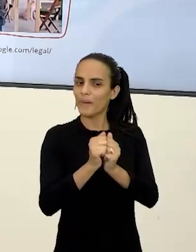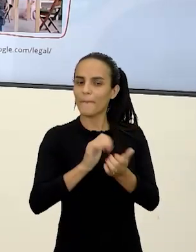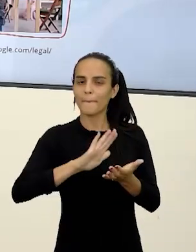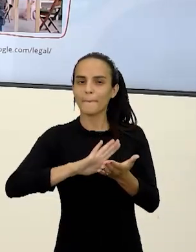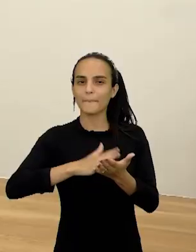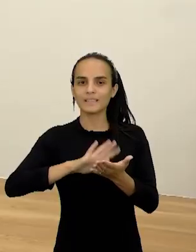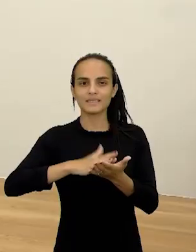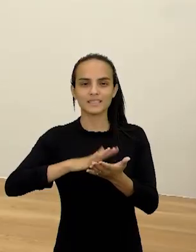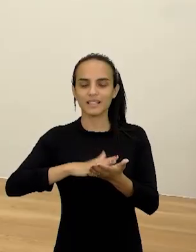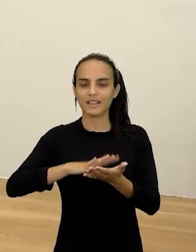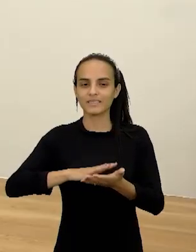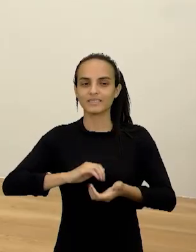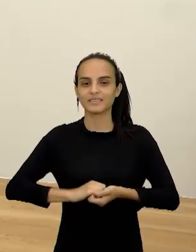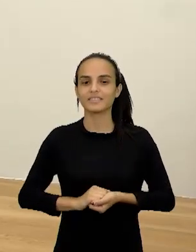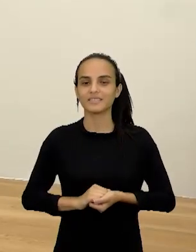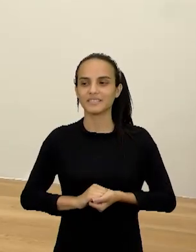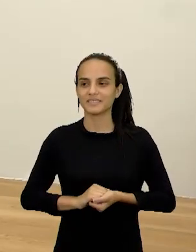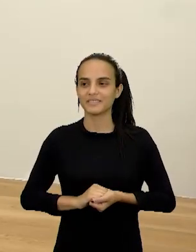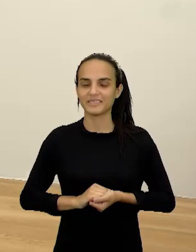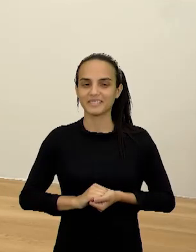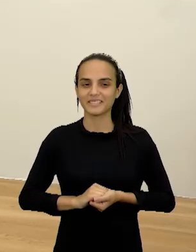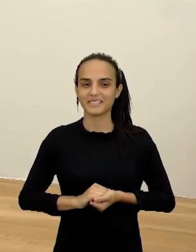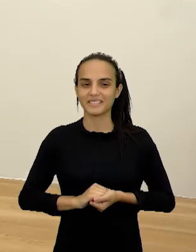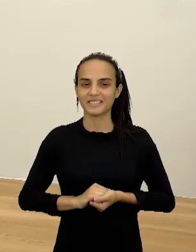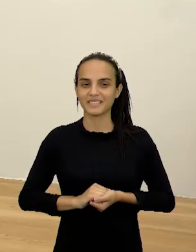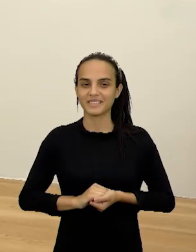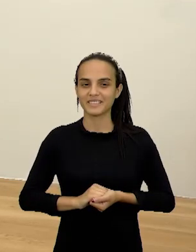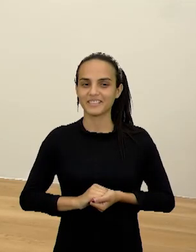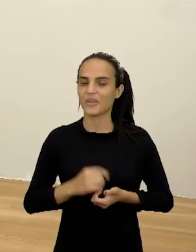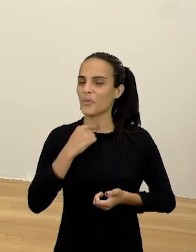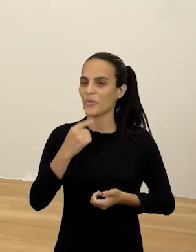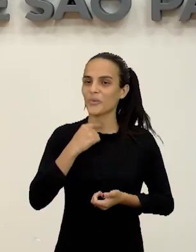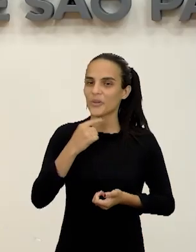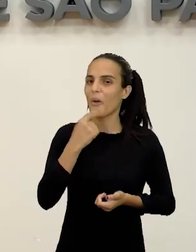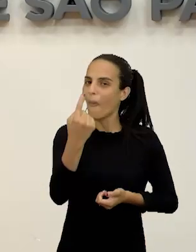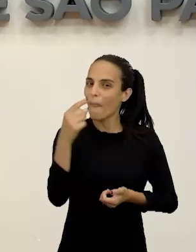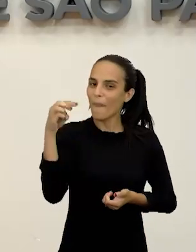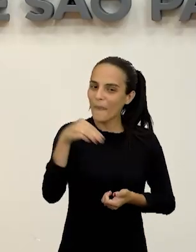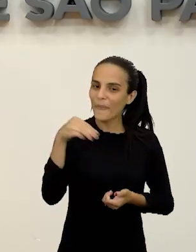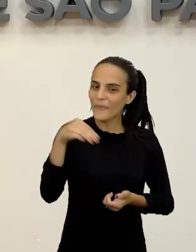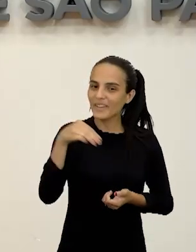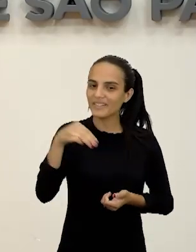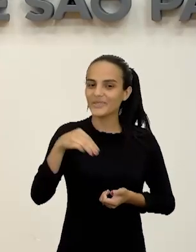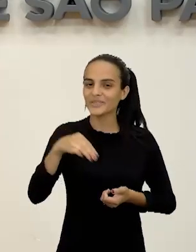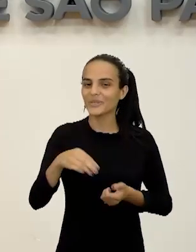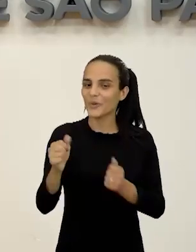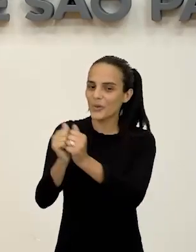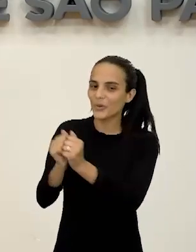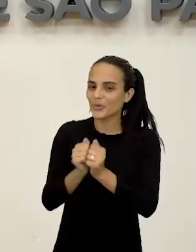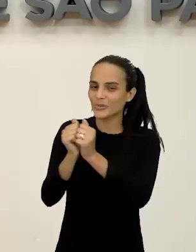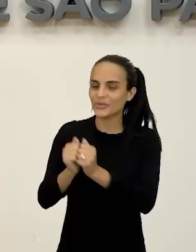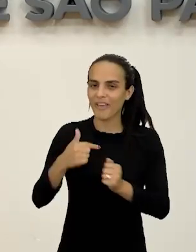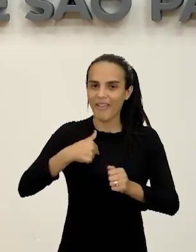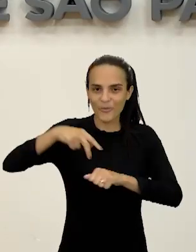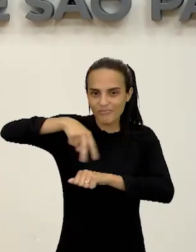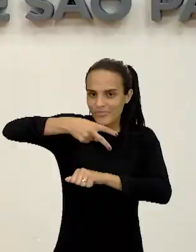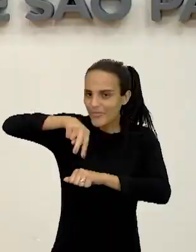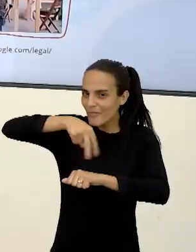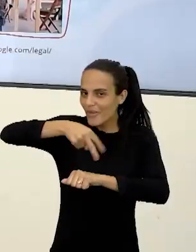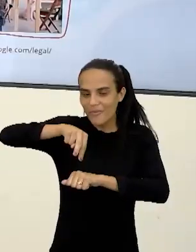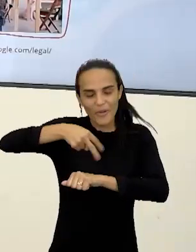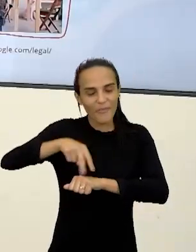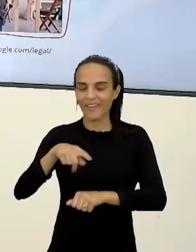Putz, vai falir, não vai conseguir ficar nem um minuto on lá, porque me põe pra dançar.